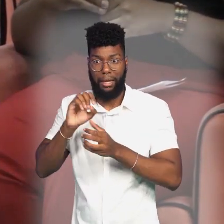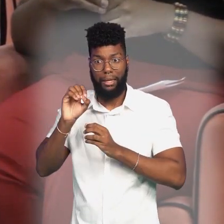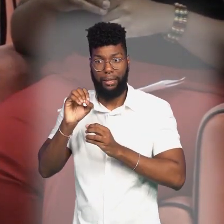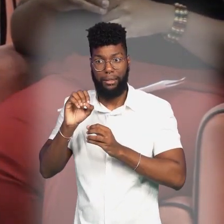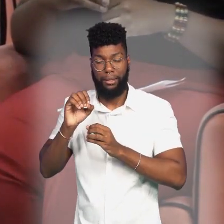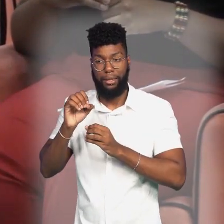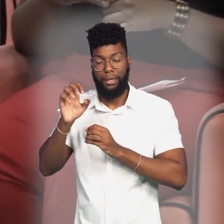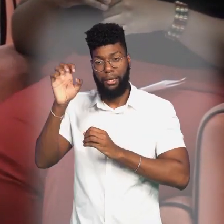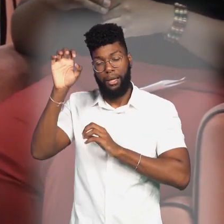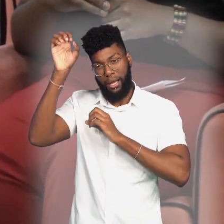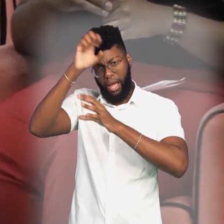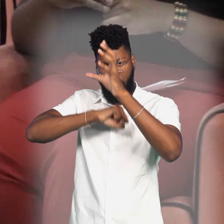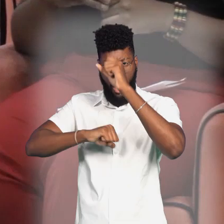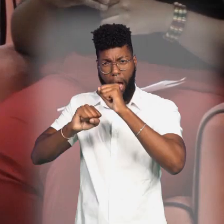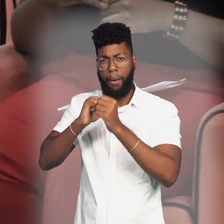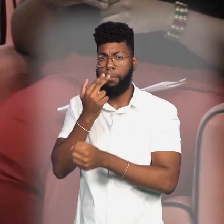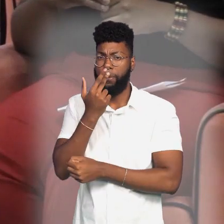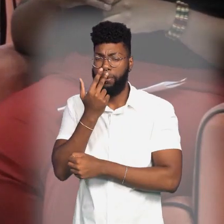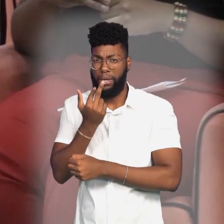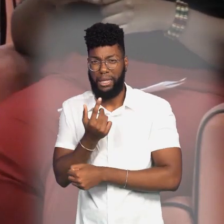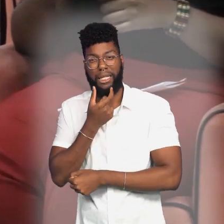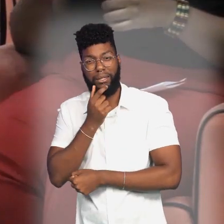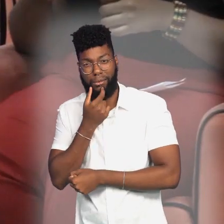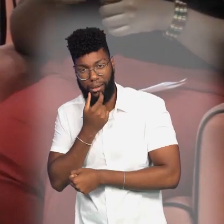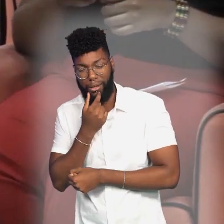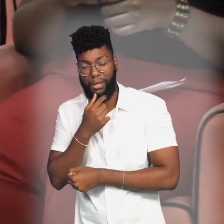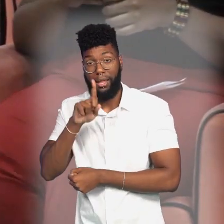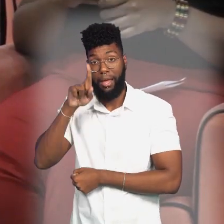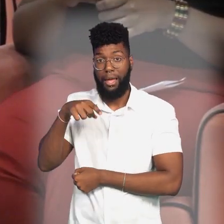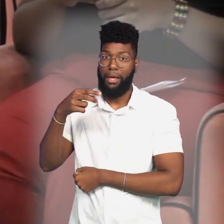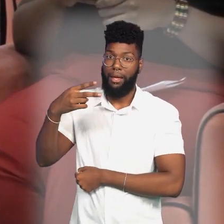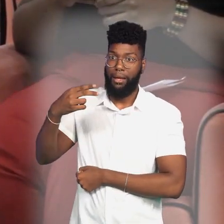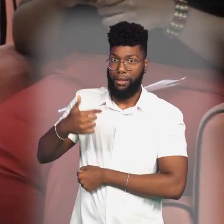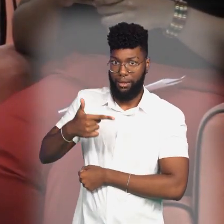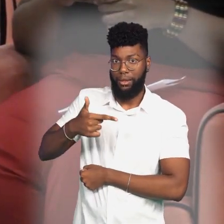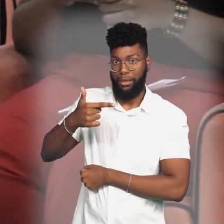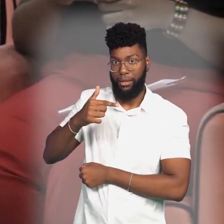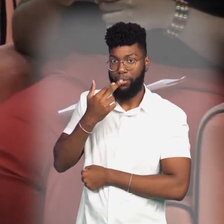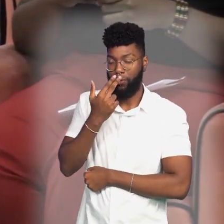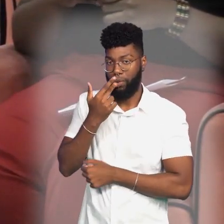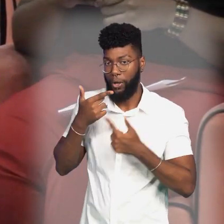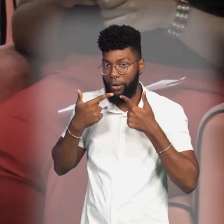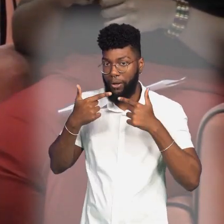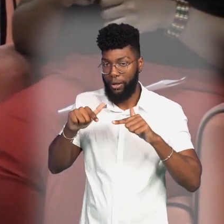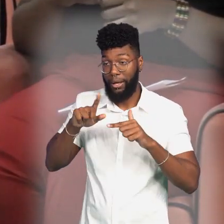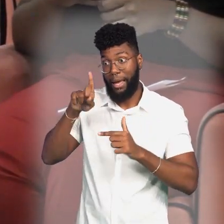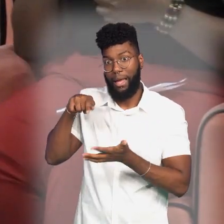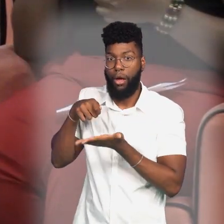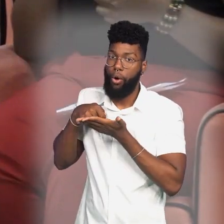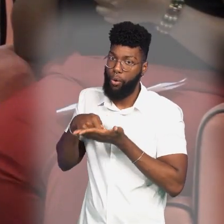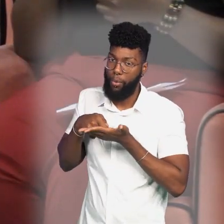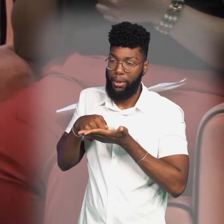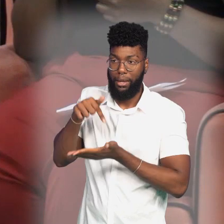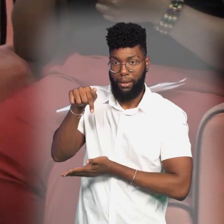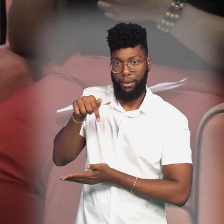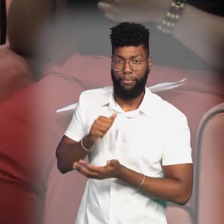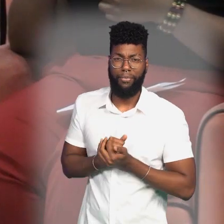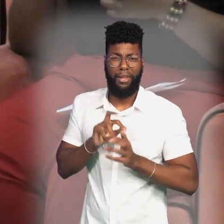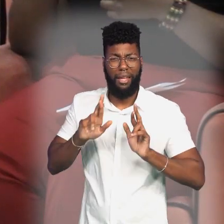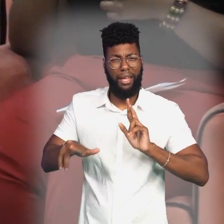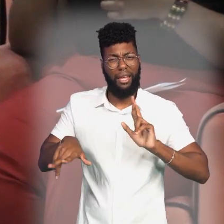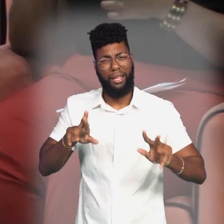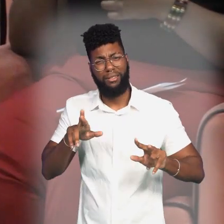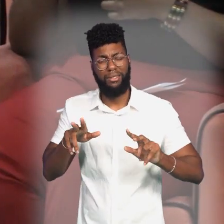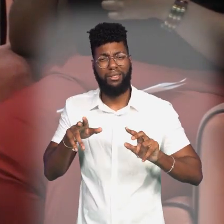que é a segunda língua. Já estamos no segundo, terceiro idioma, Sim. mais um local. E aí passa a ser obrigatório. É diferente, se eu não